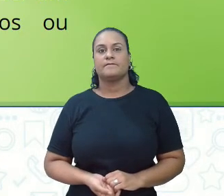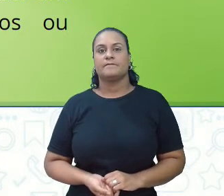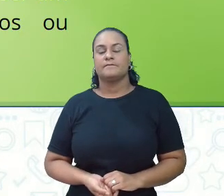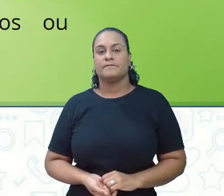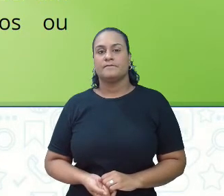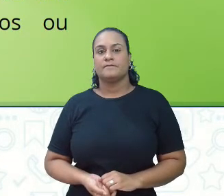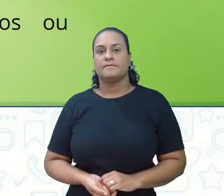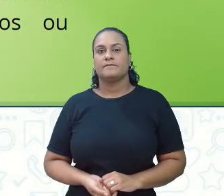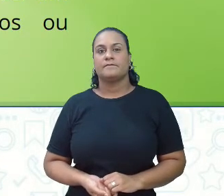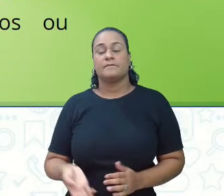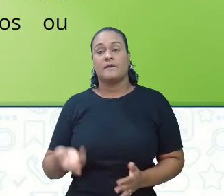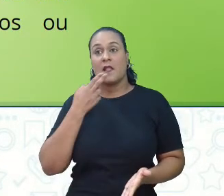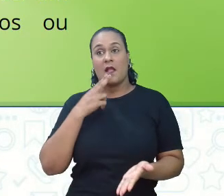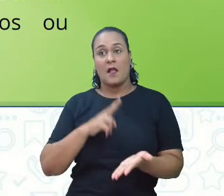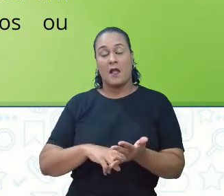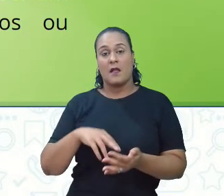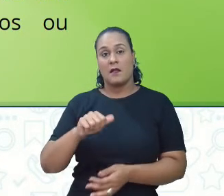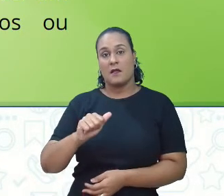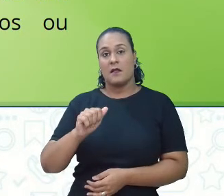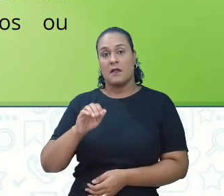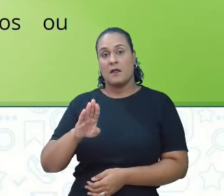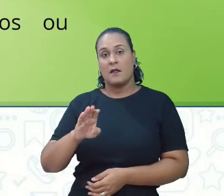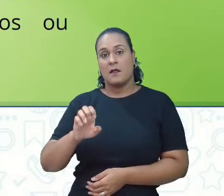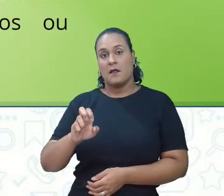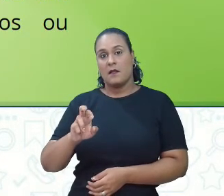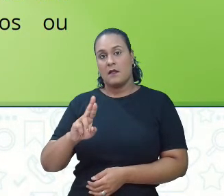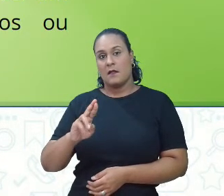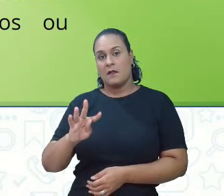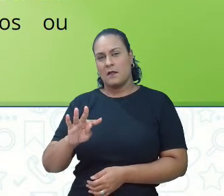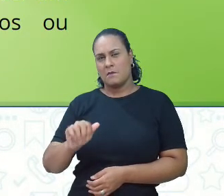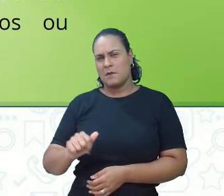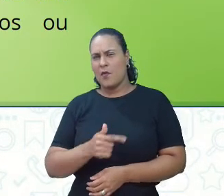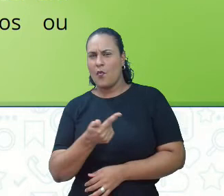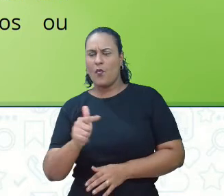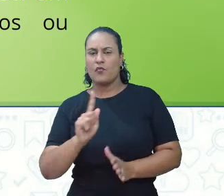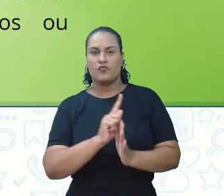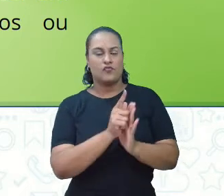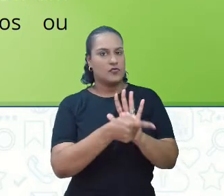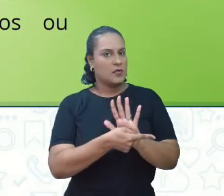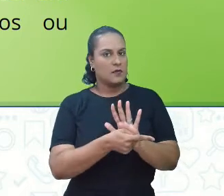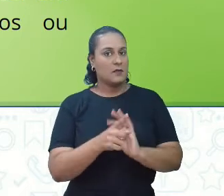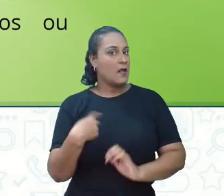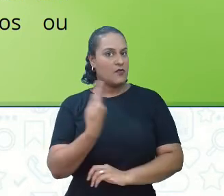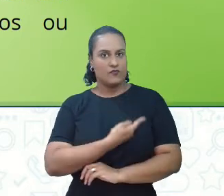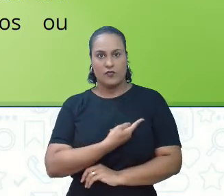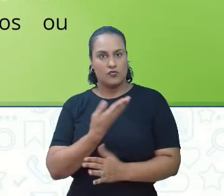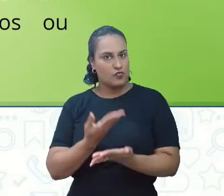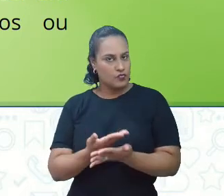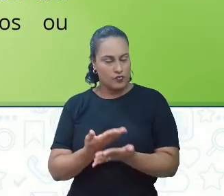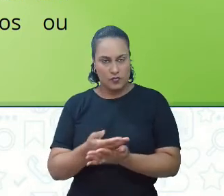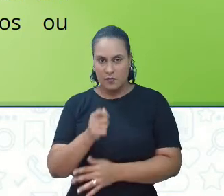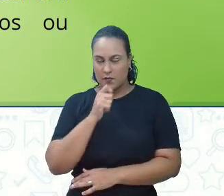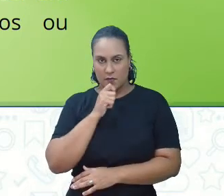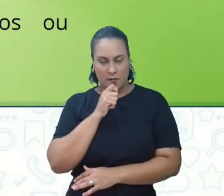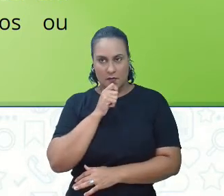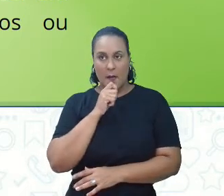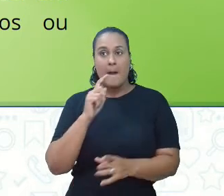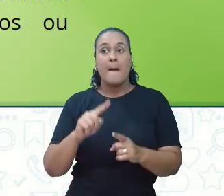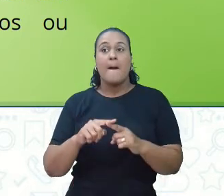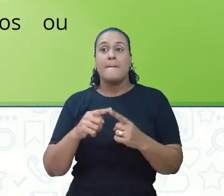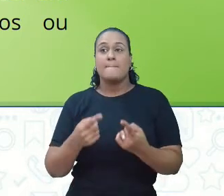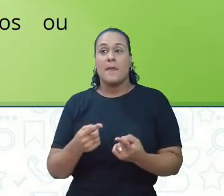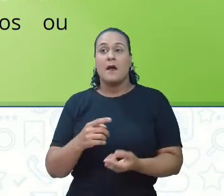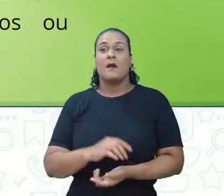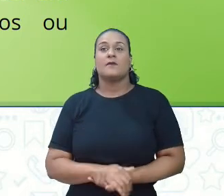aberta é um outro gênero que a gente não viu ainda, mas está entre os principais instrumentos de